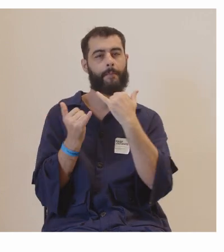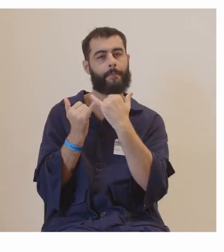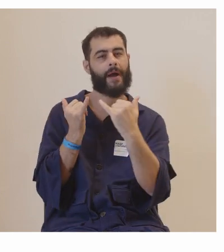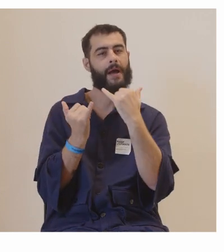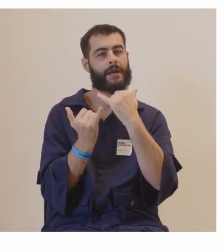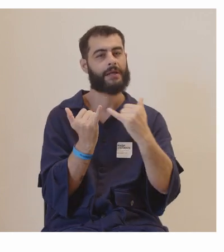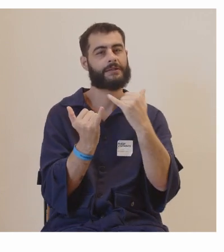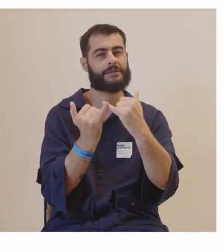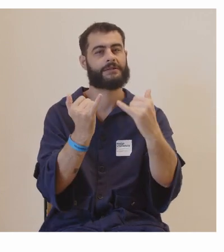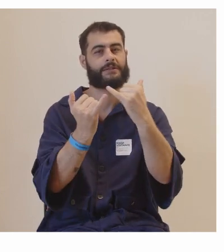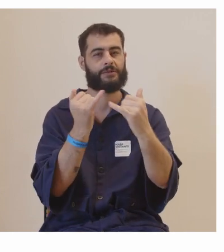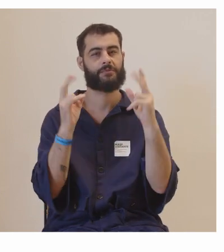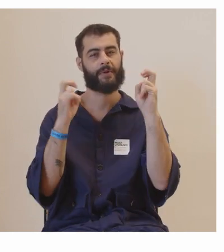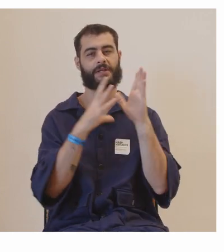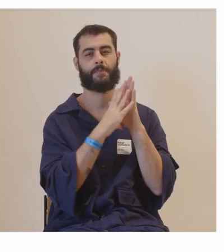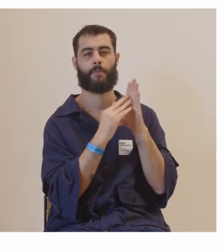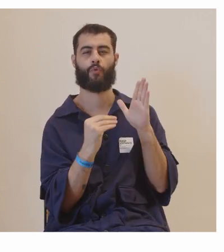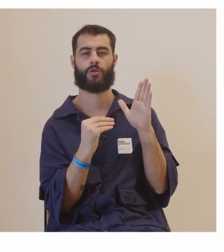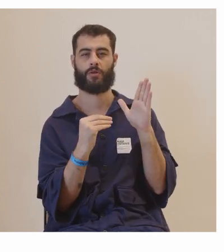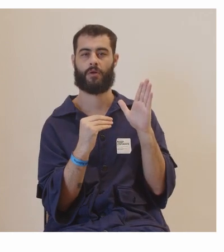representações.